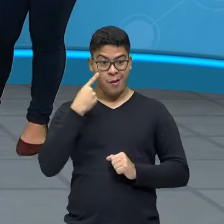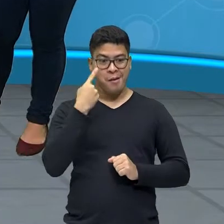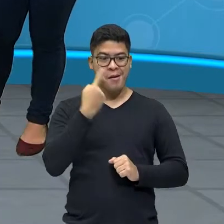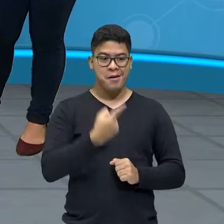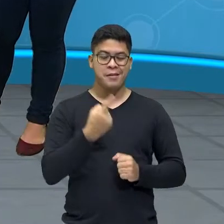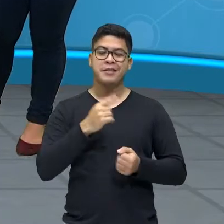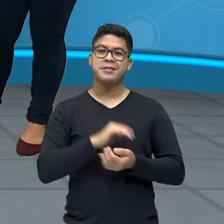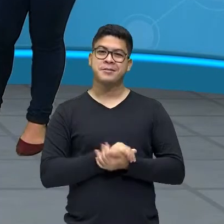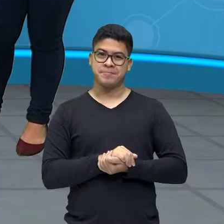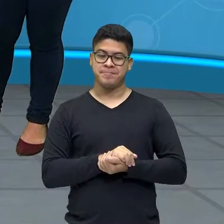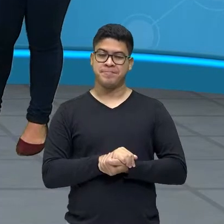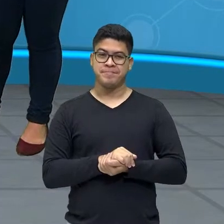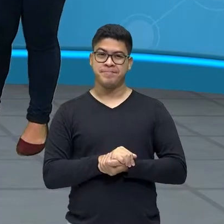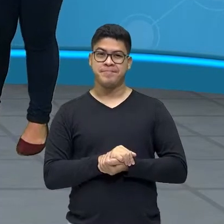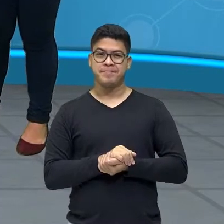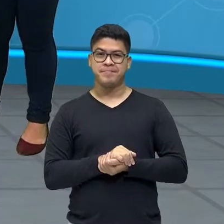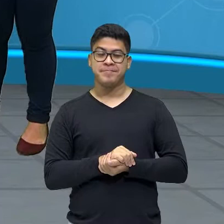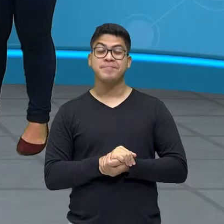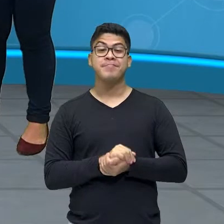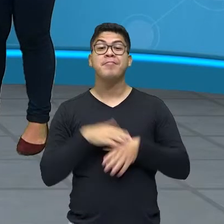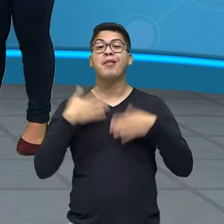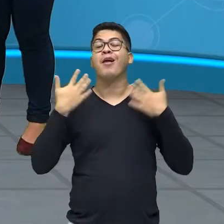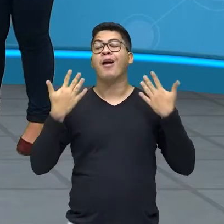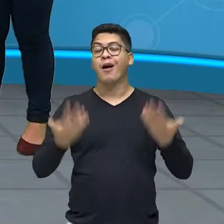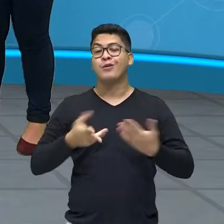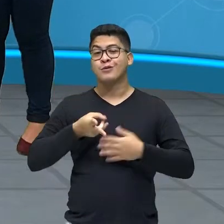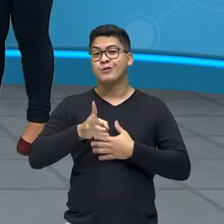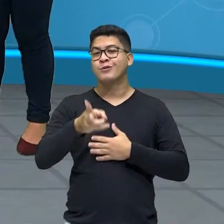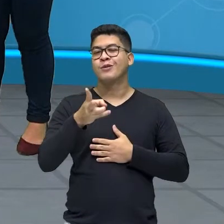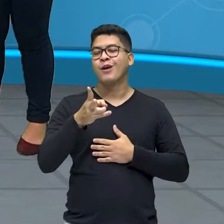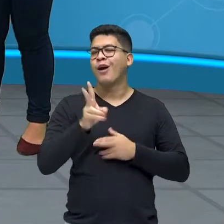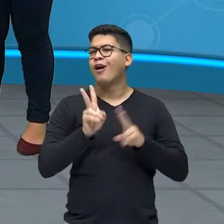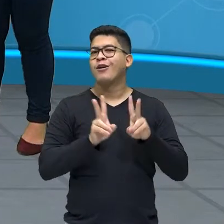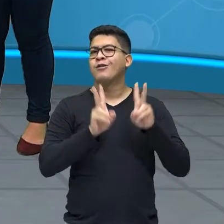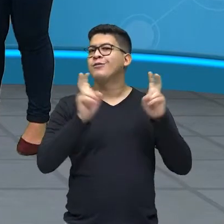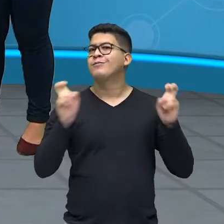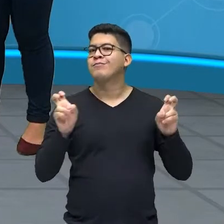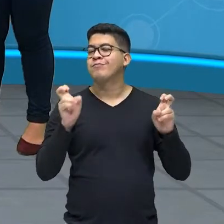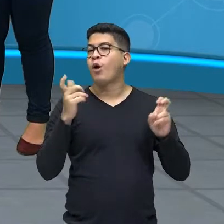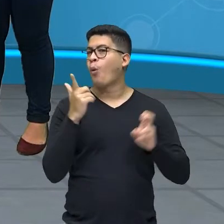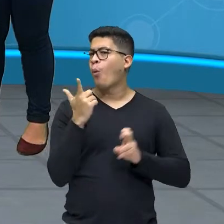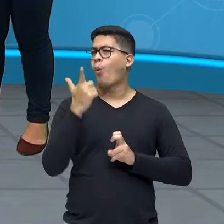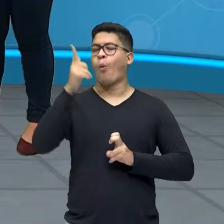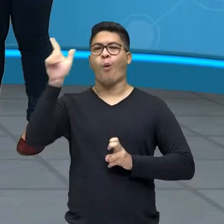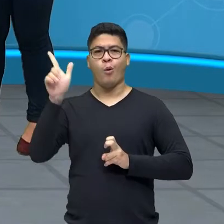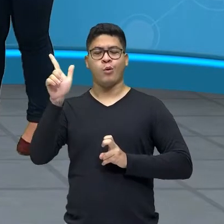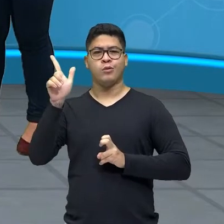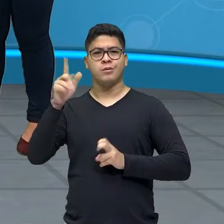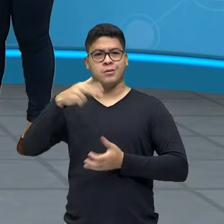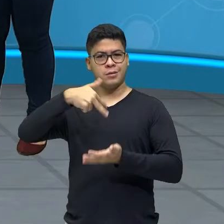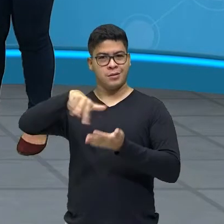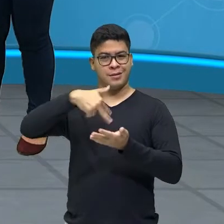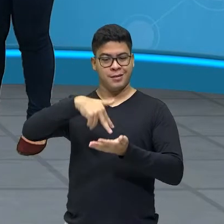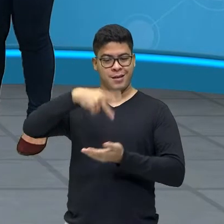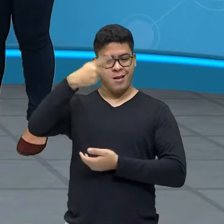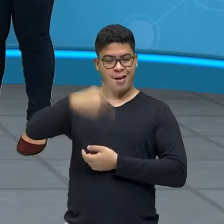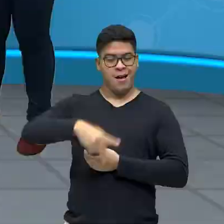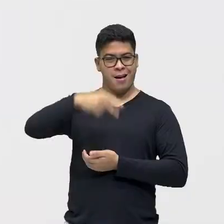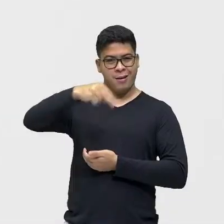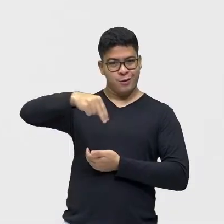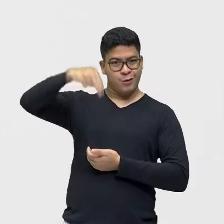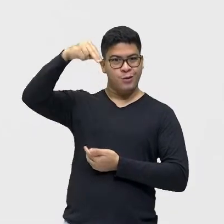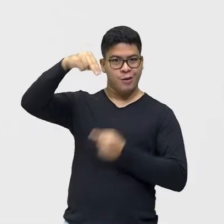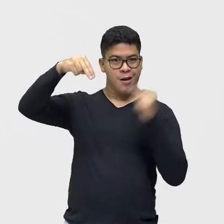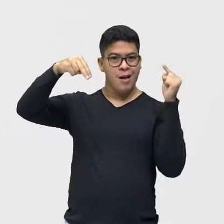apresentação, certo? Prosseguindo, eu quero falar para vocês a respeito de uma outra dança que é marcante aqui da nossa região, que